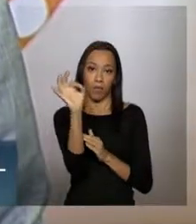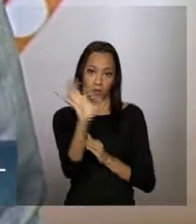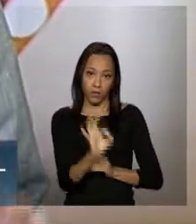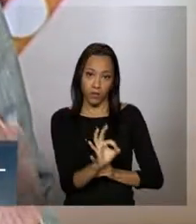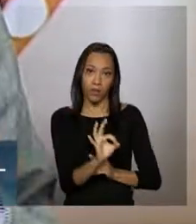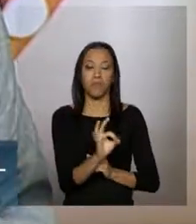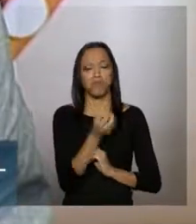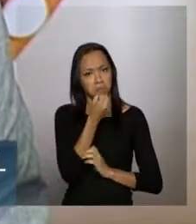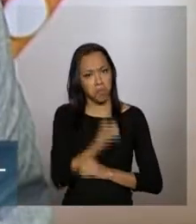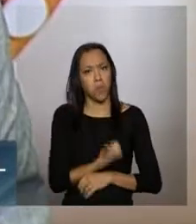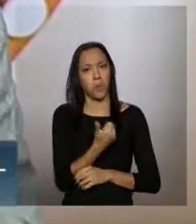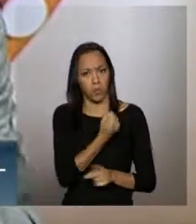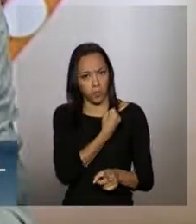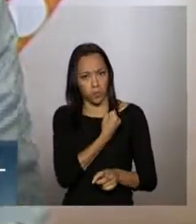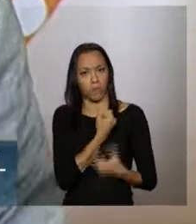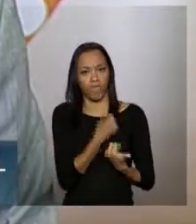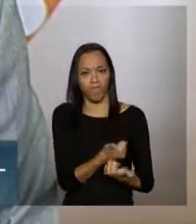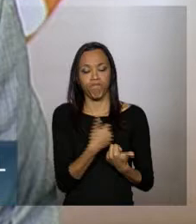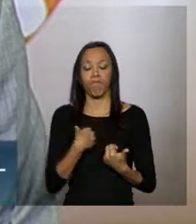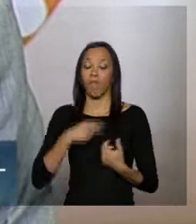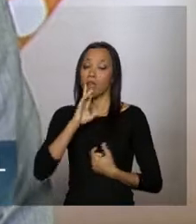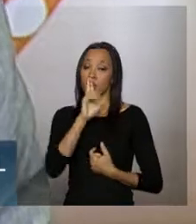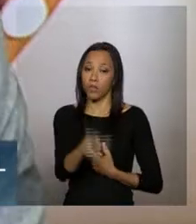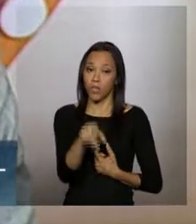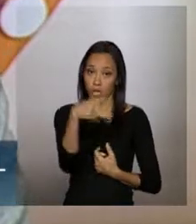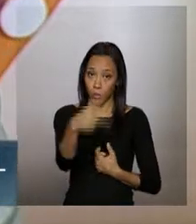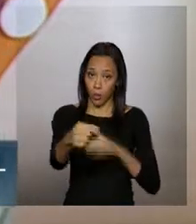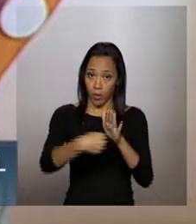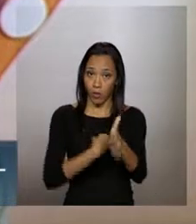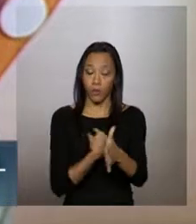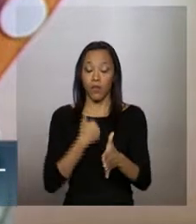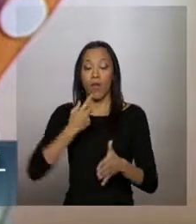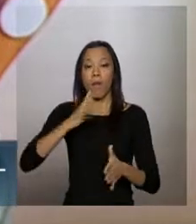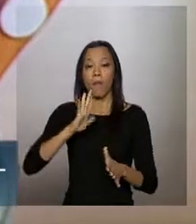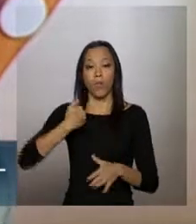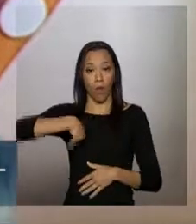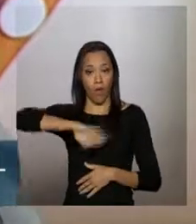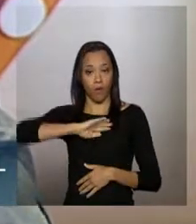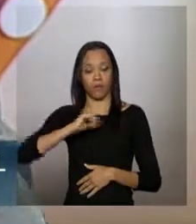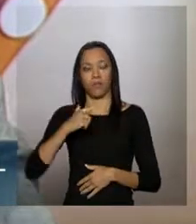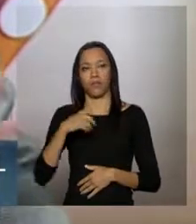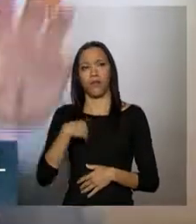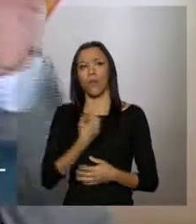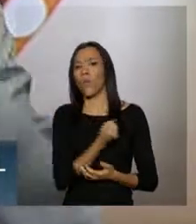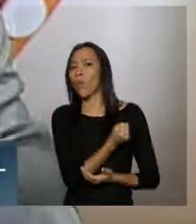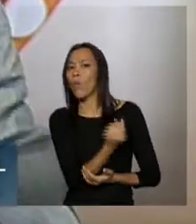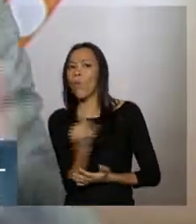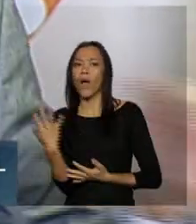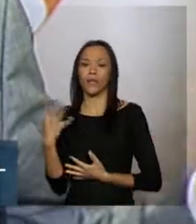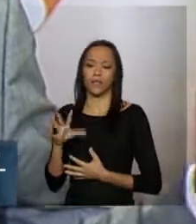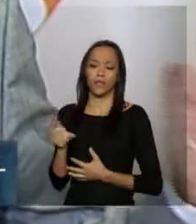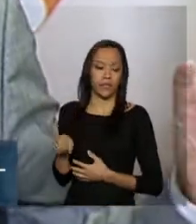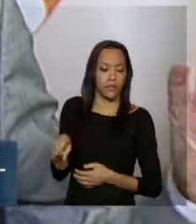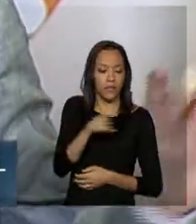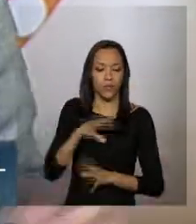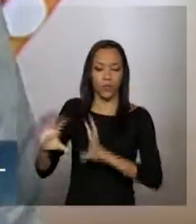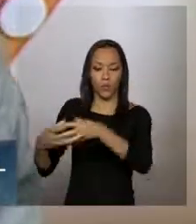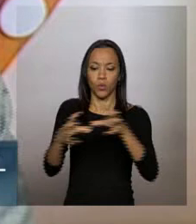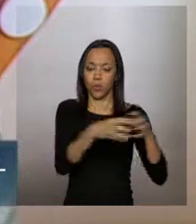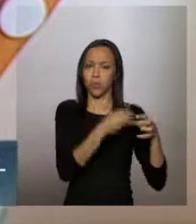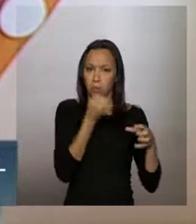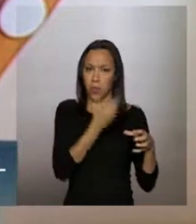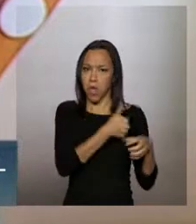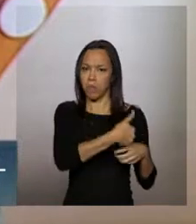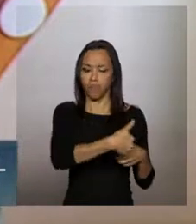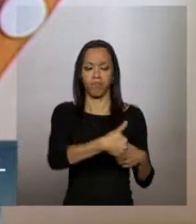muito significativas. Então, eu creio, para te responder objetivamente, que para nós, talvez, se a gente se sente qual desses, muito embora todos estejam bem,